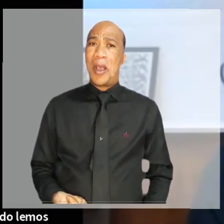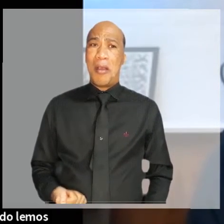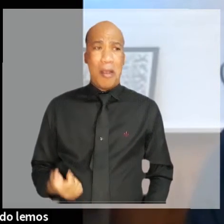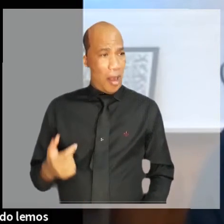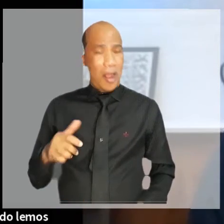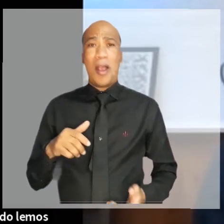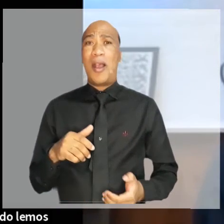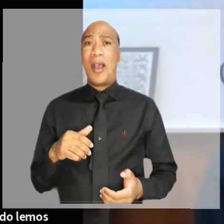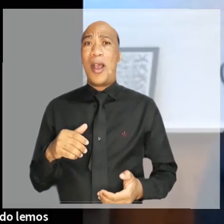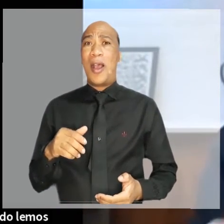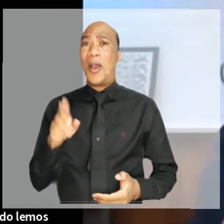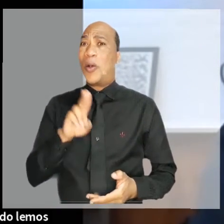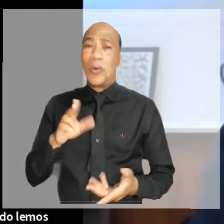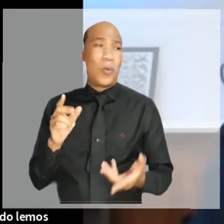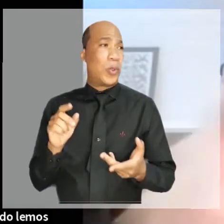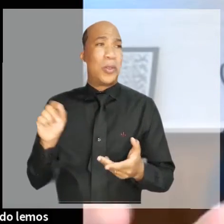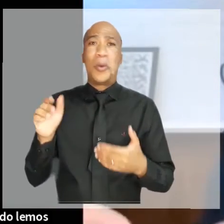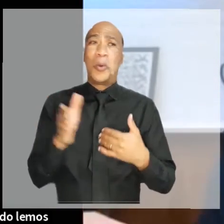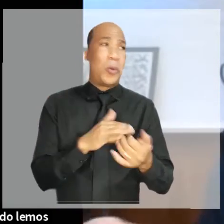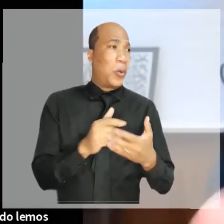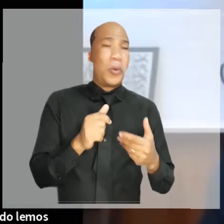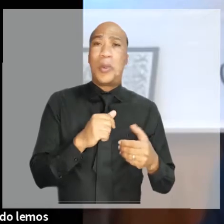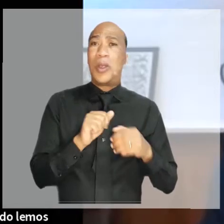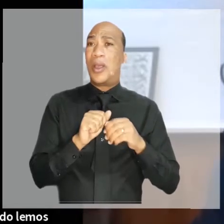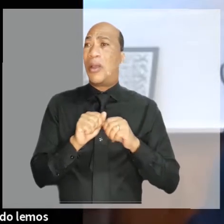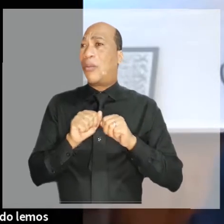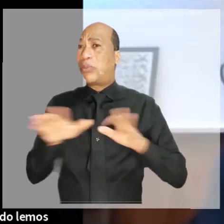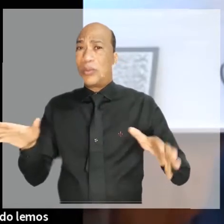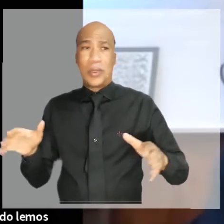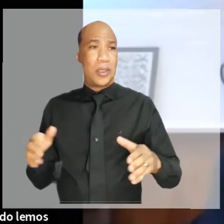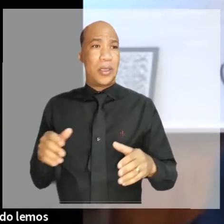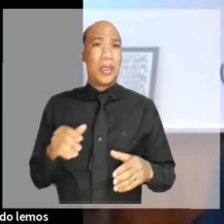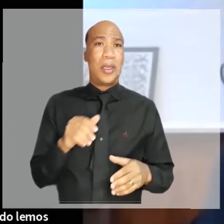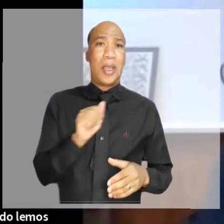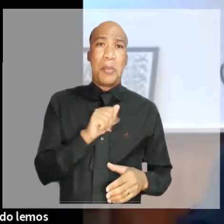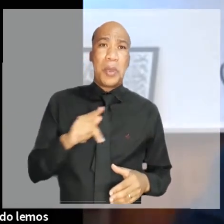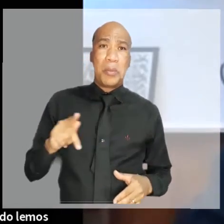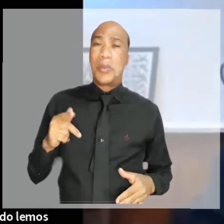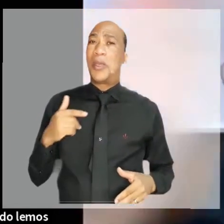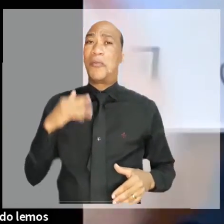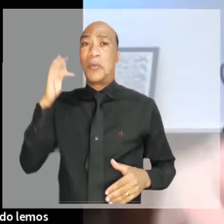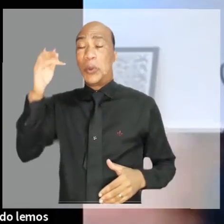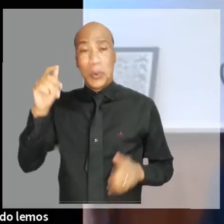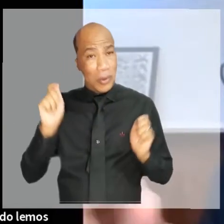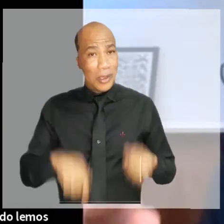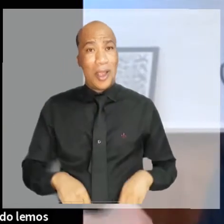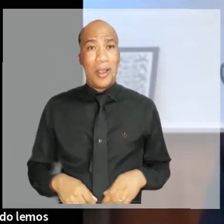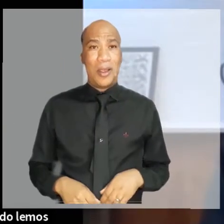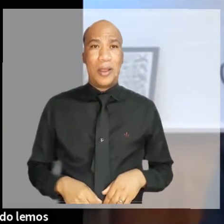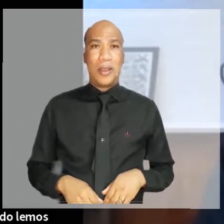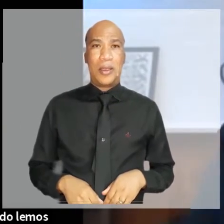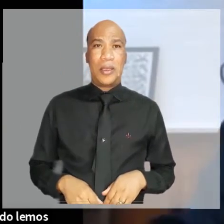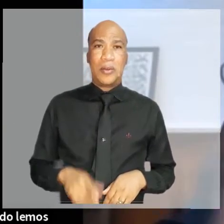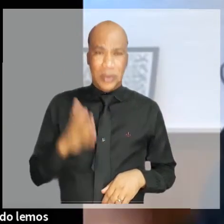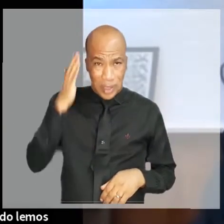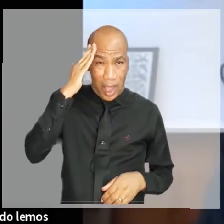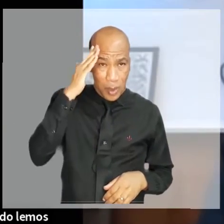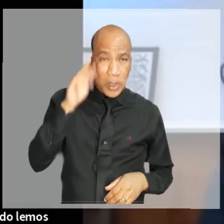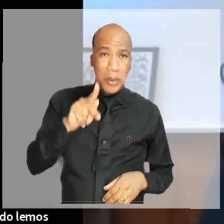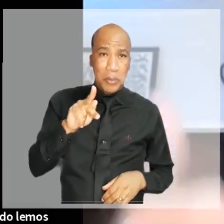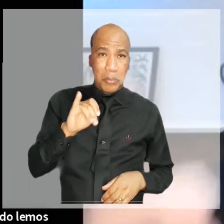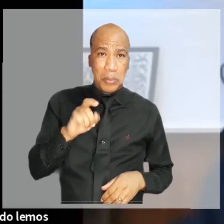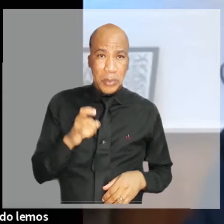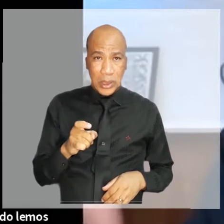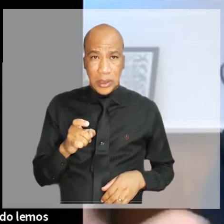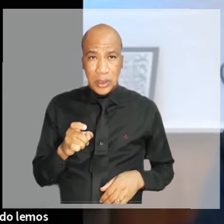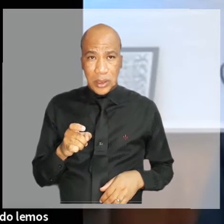né, para quem não acompanhou ainda, ele é a plataforma que o Banco Central desenvolveu, que vai permitir fazer pagamentos,